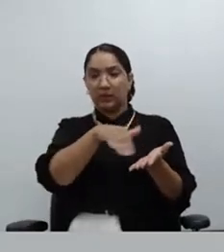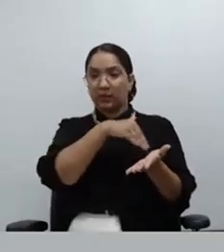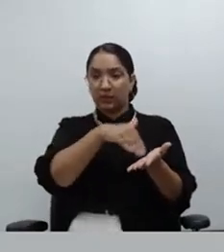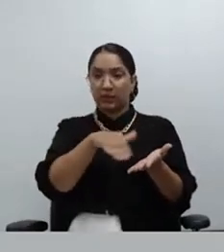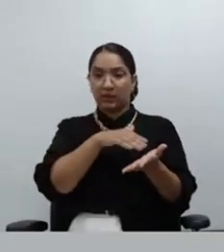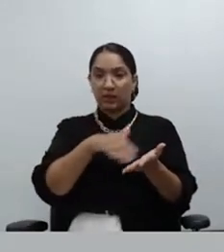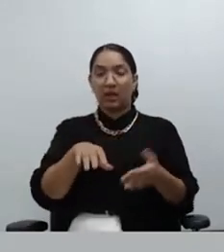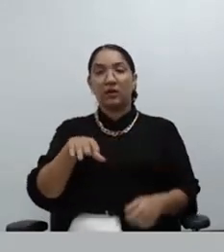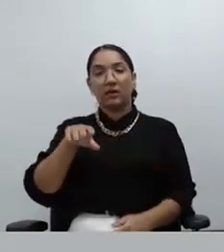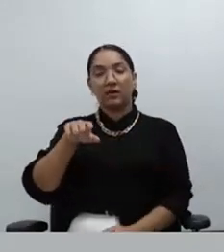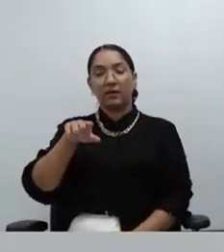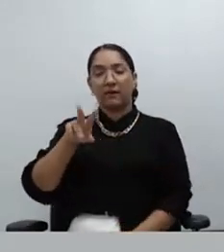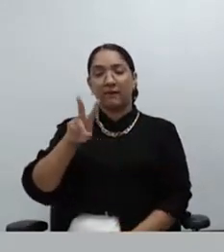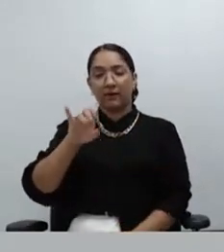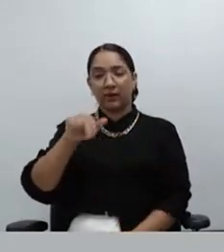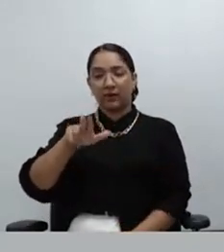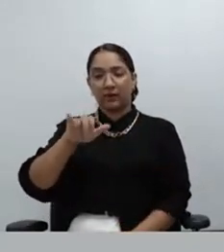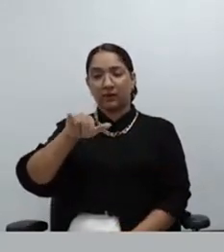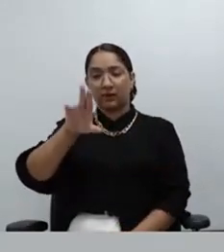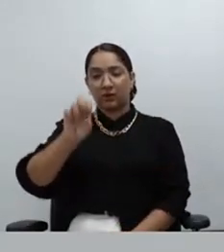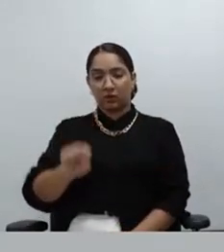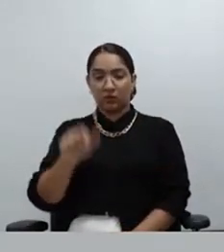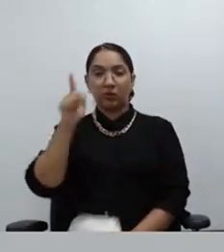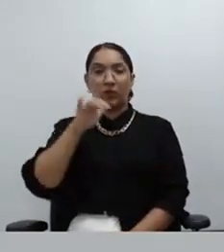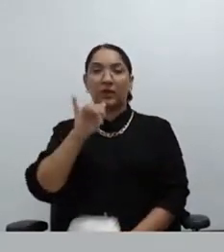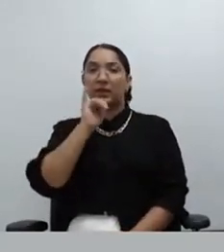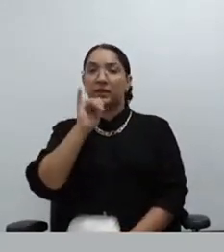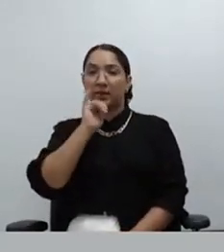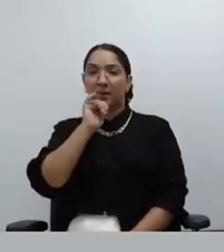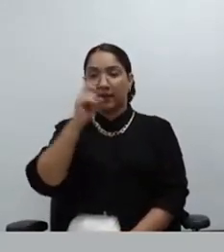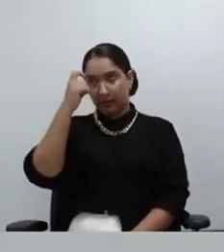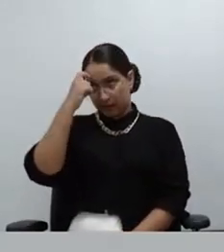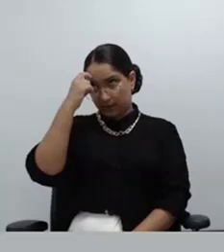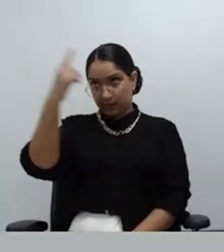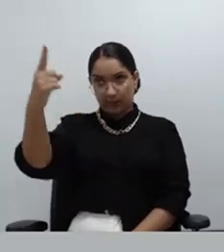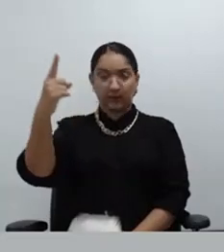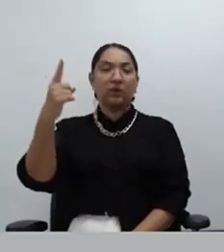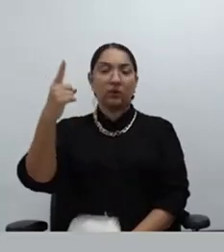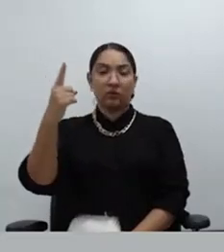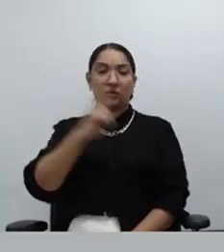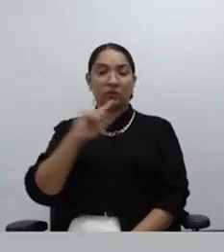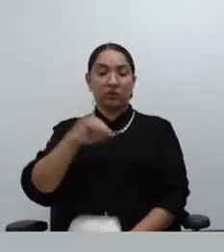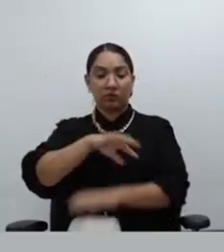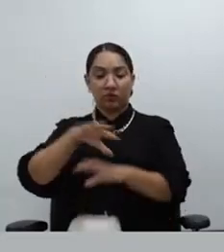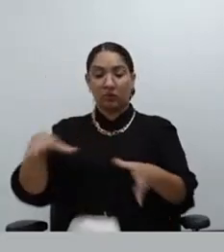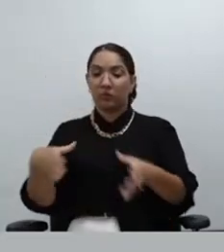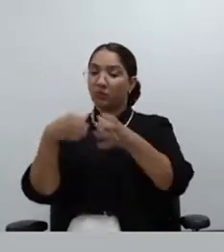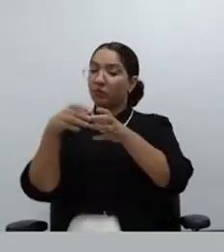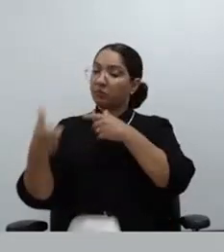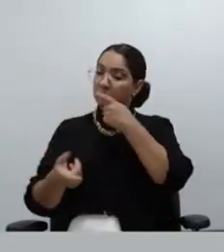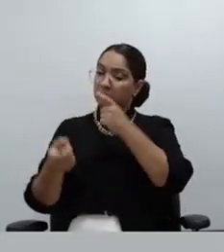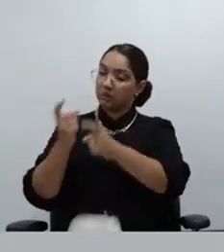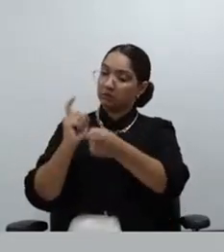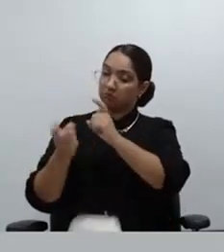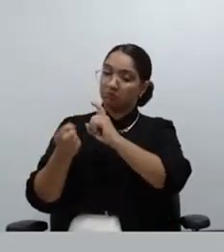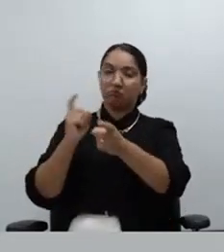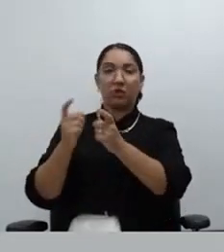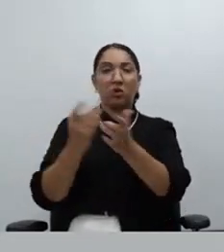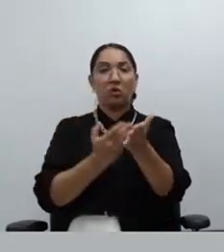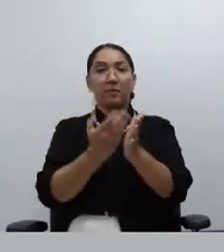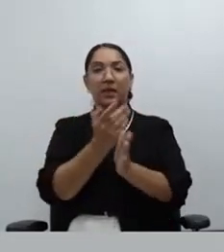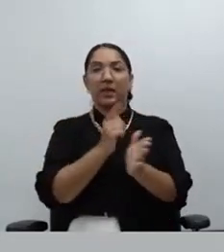executivo Vinícius Mendonça Neiva. A intenção da assessoria extrajudicial de iniciar um piloto